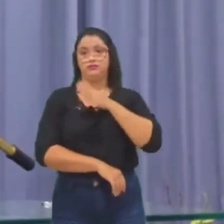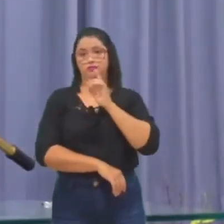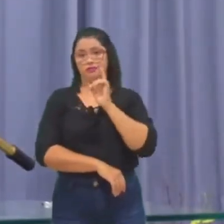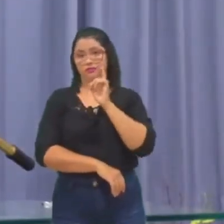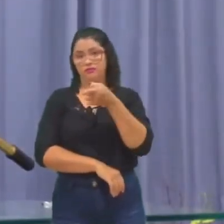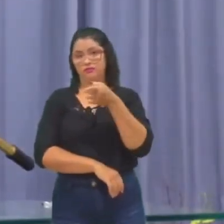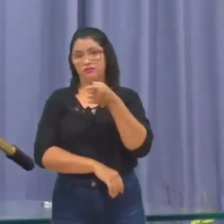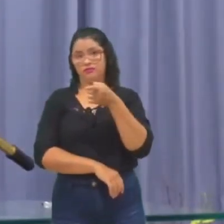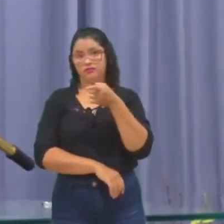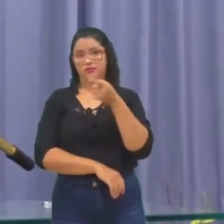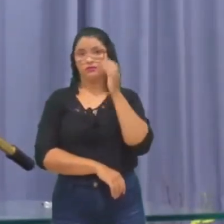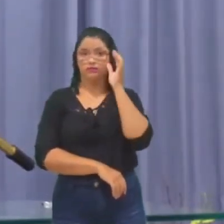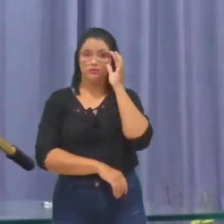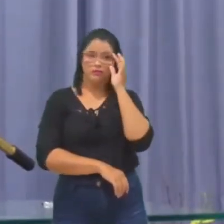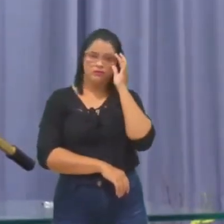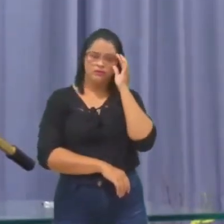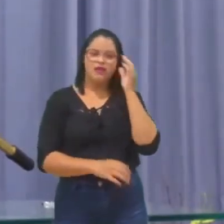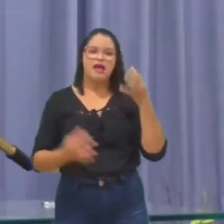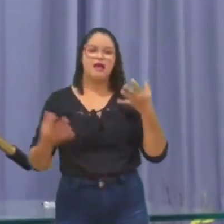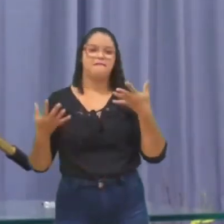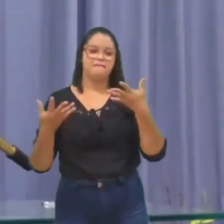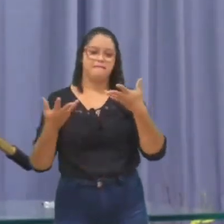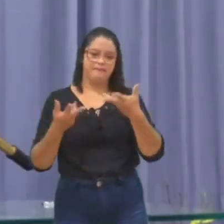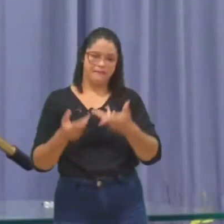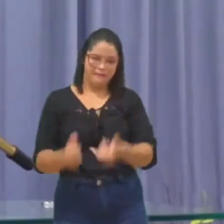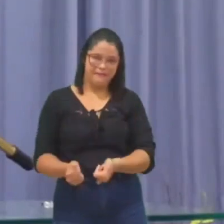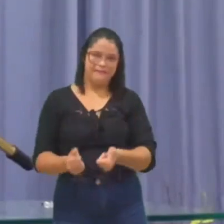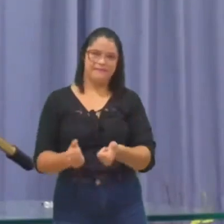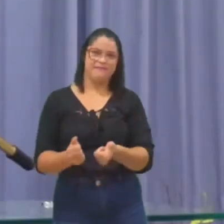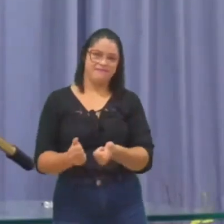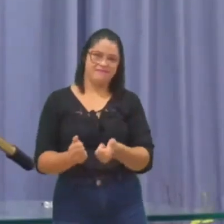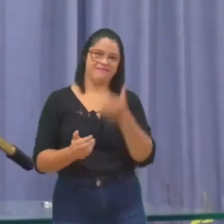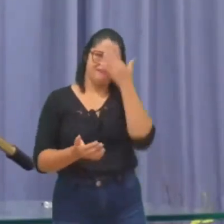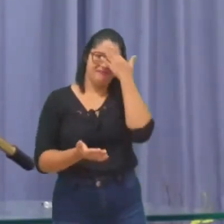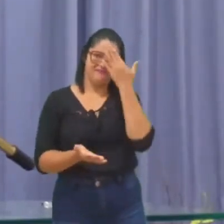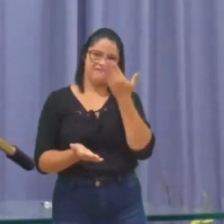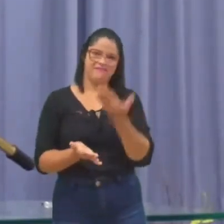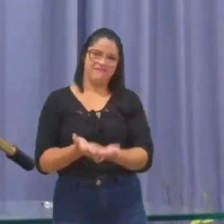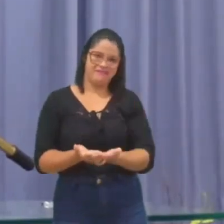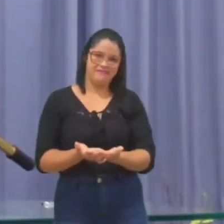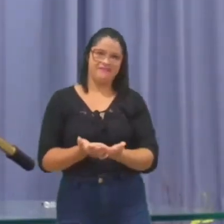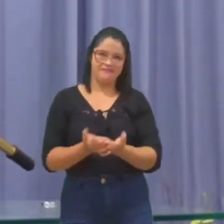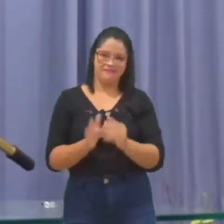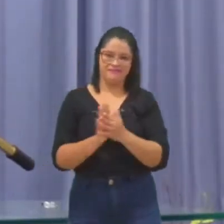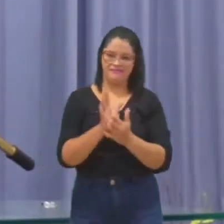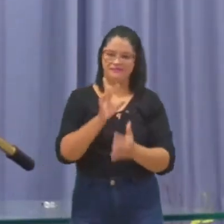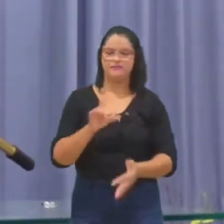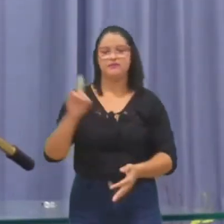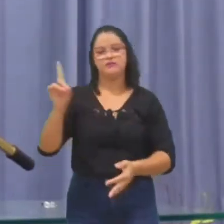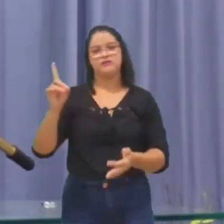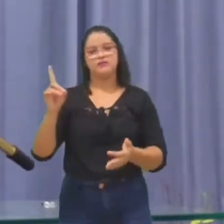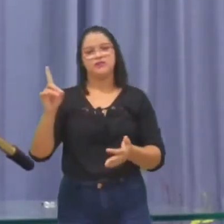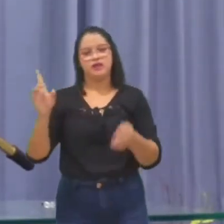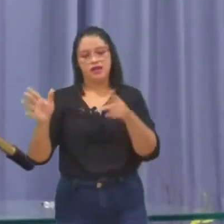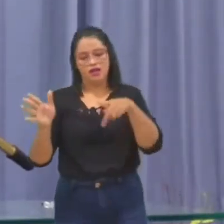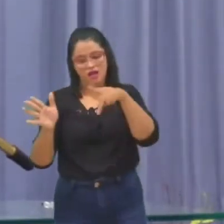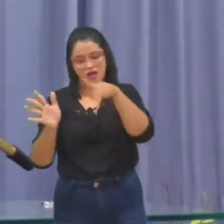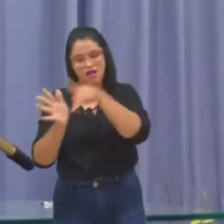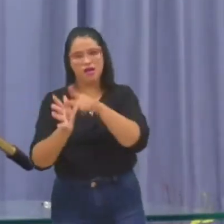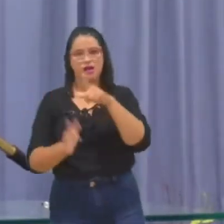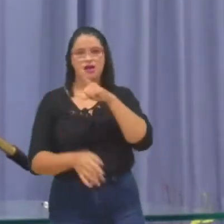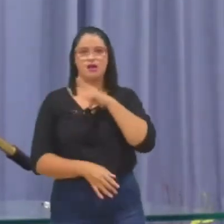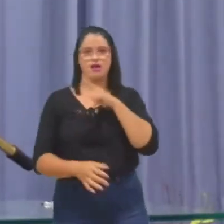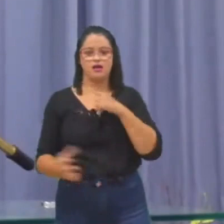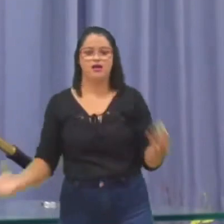Por isso é que é maravilhoso confiar em Deus, confiar em sua palavra. A promessa aos que tiveram